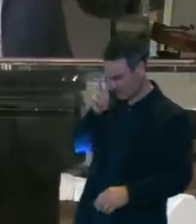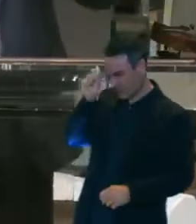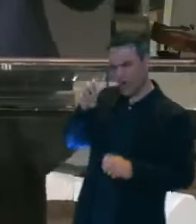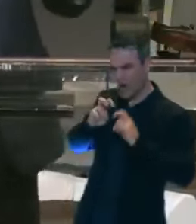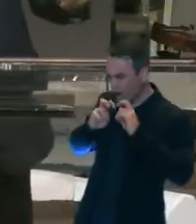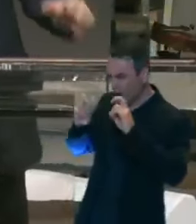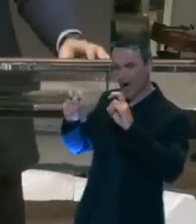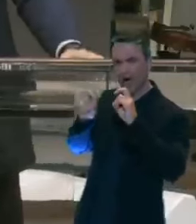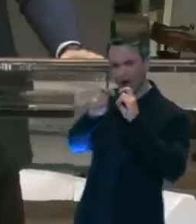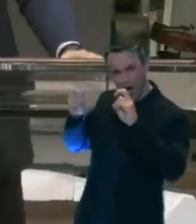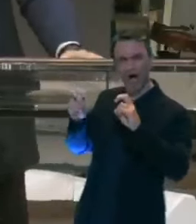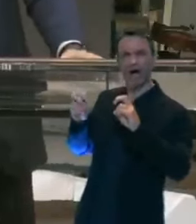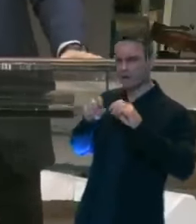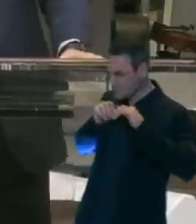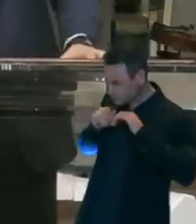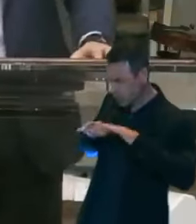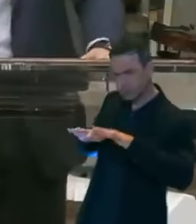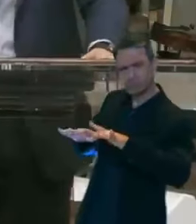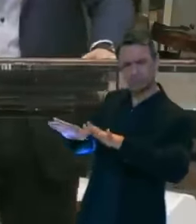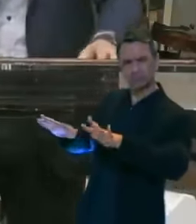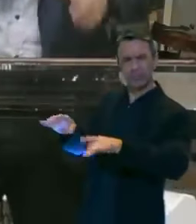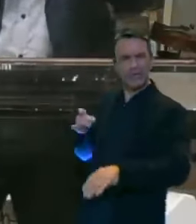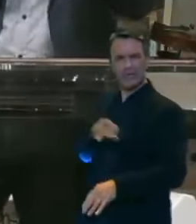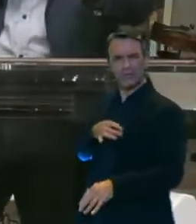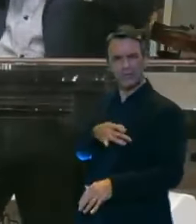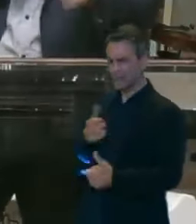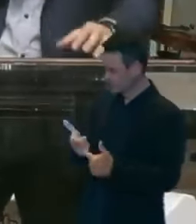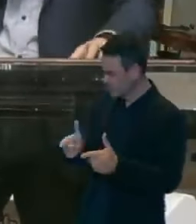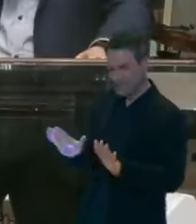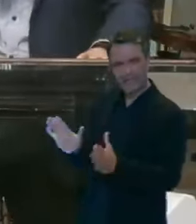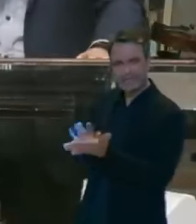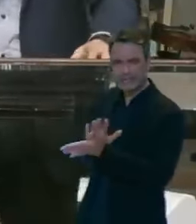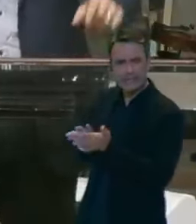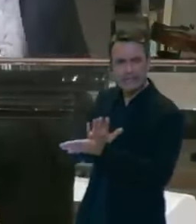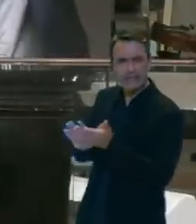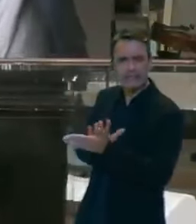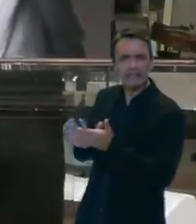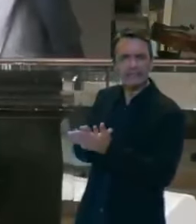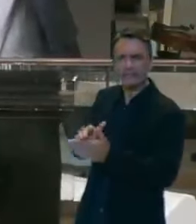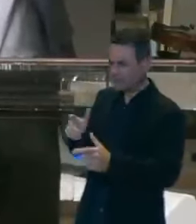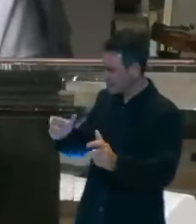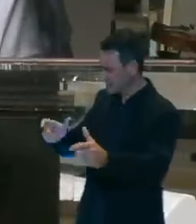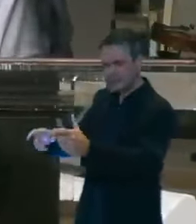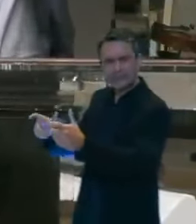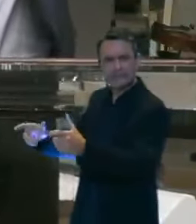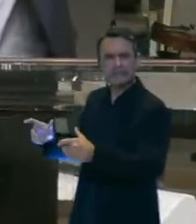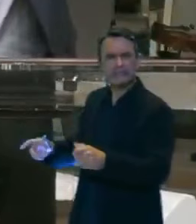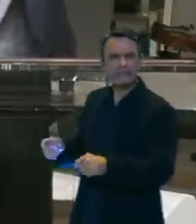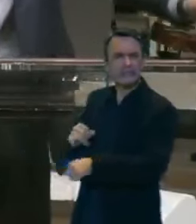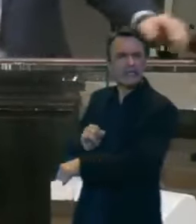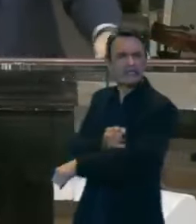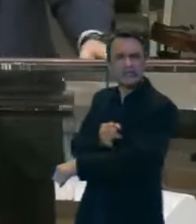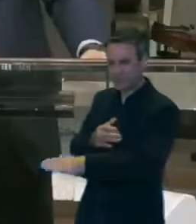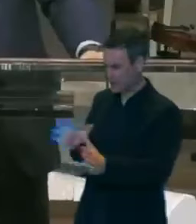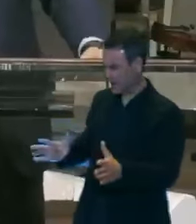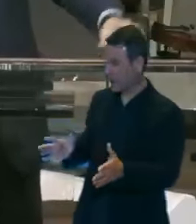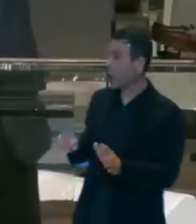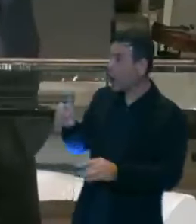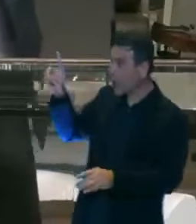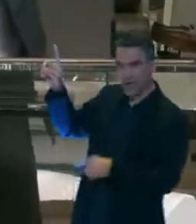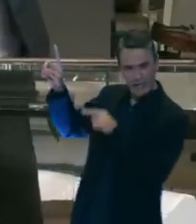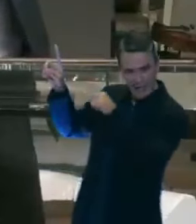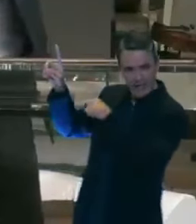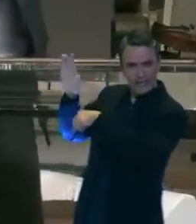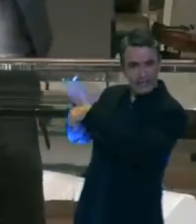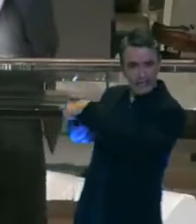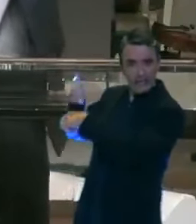fortemente. Levante-a, não tenha medo. Diga às cidades de Judá: eis aí o seu Deus. Eis